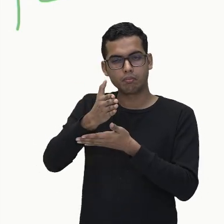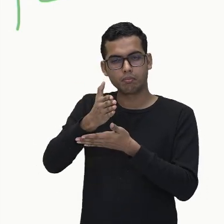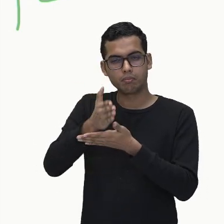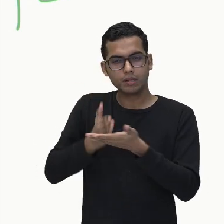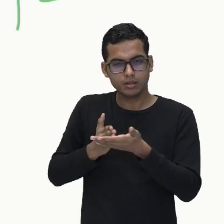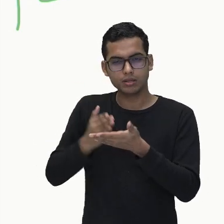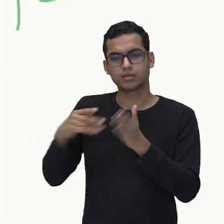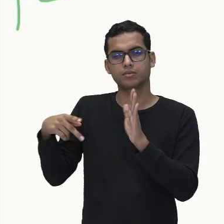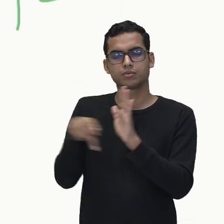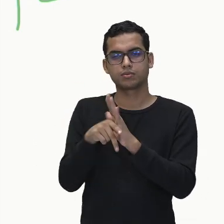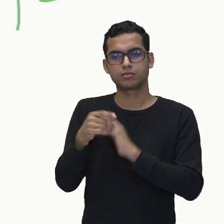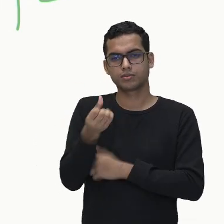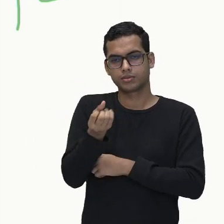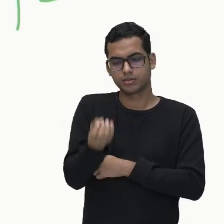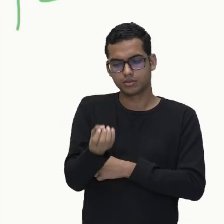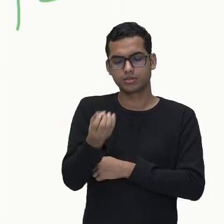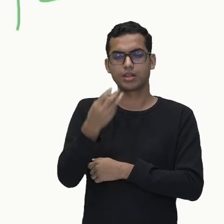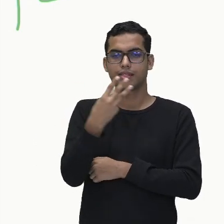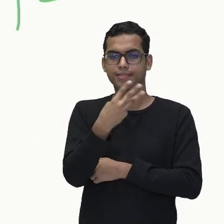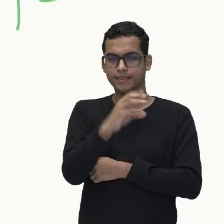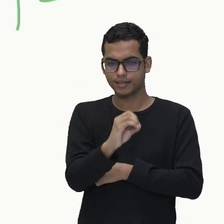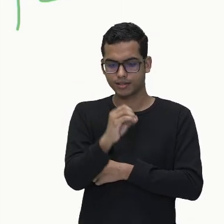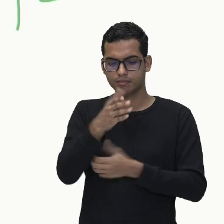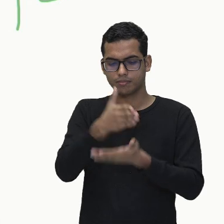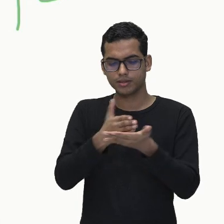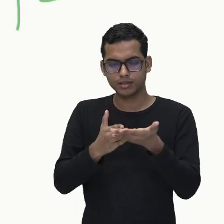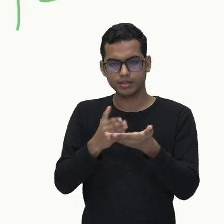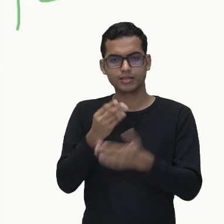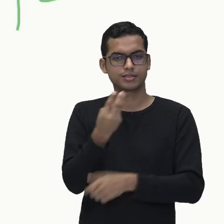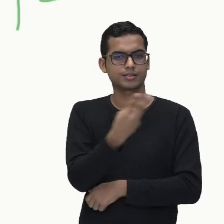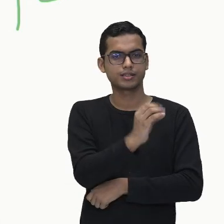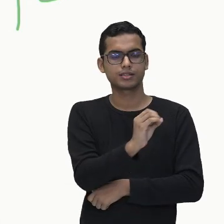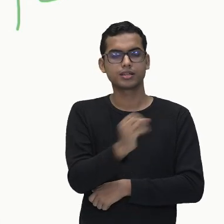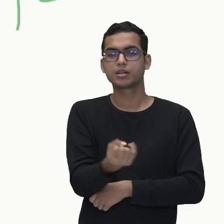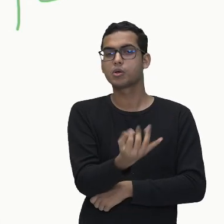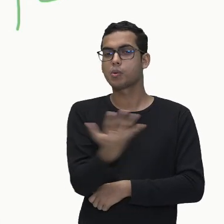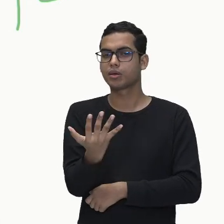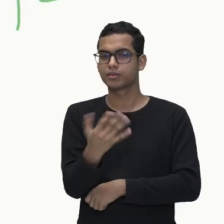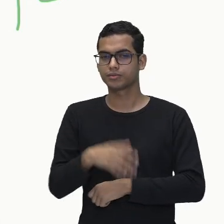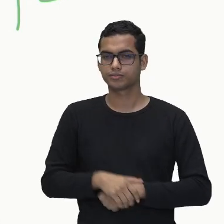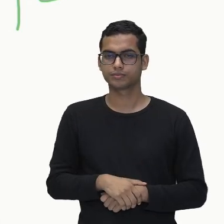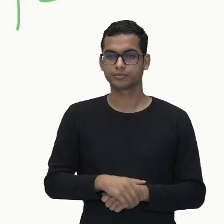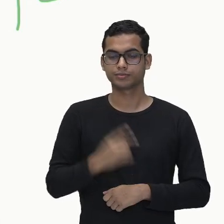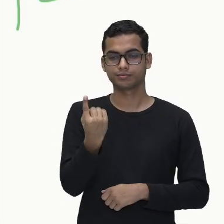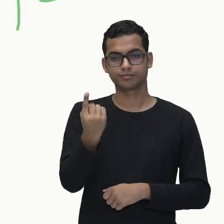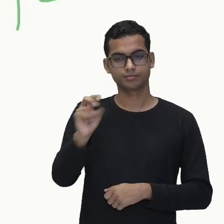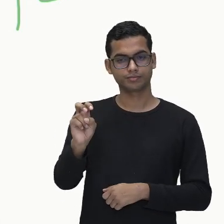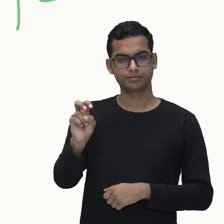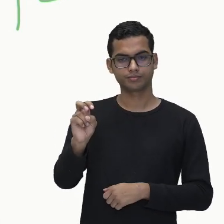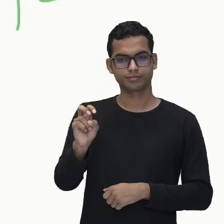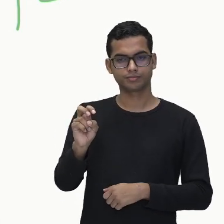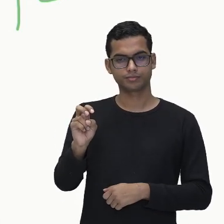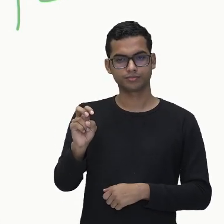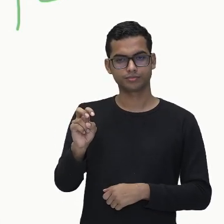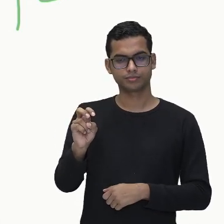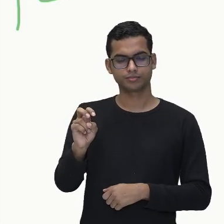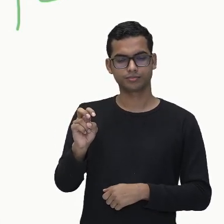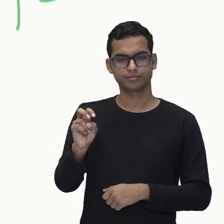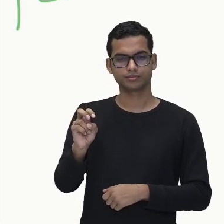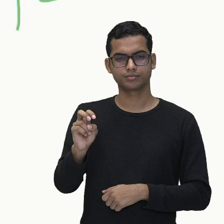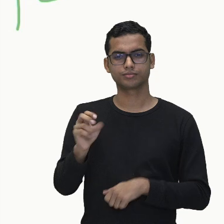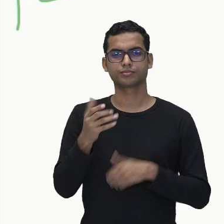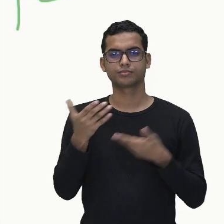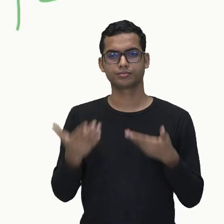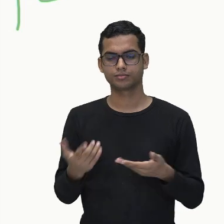isso agora a metade de 30 15 o que que é o que que é 15 1/4 de 1 hora percebe Então